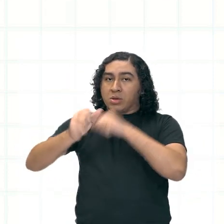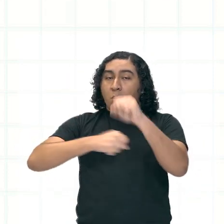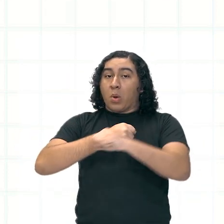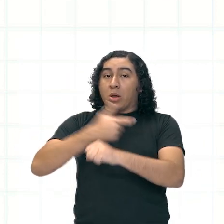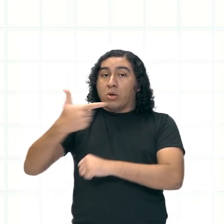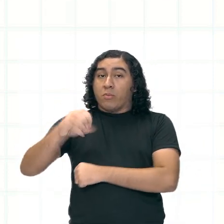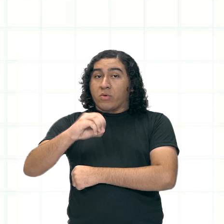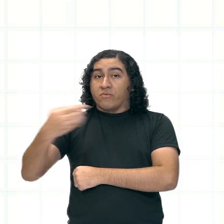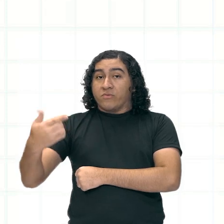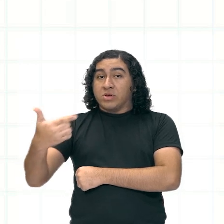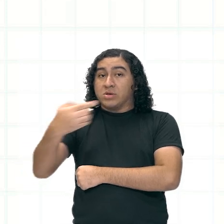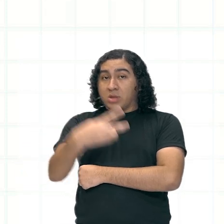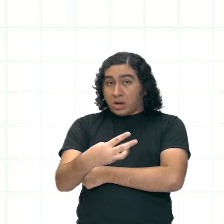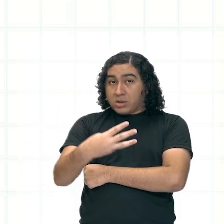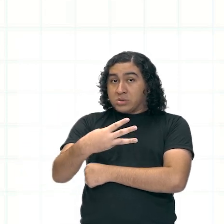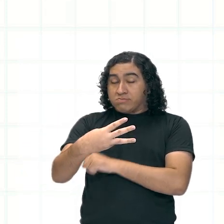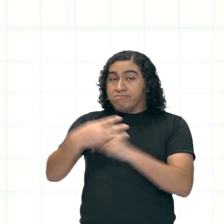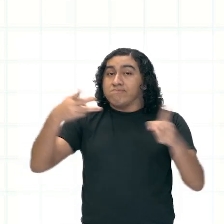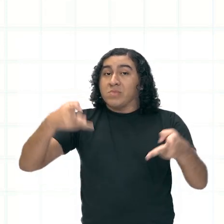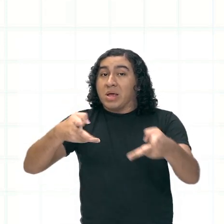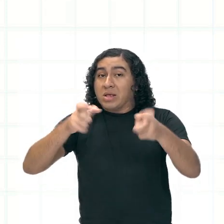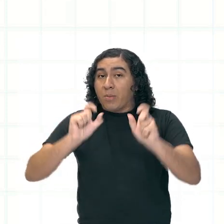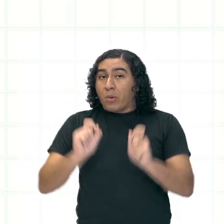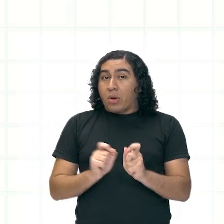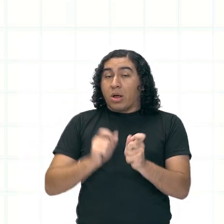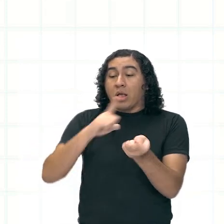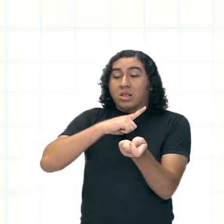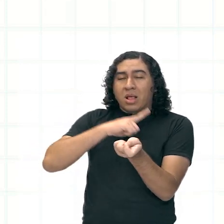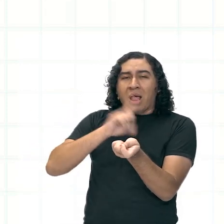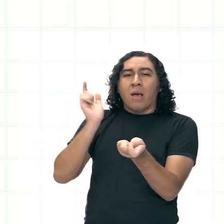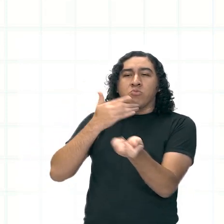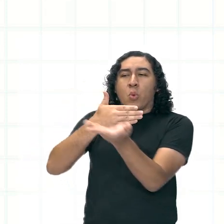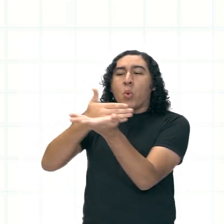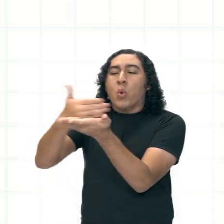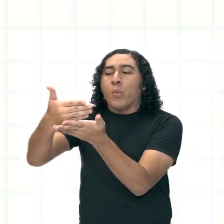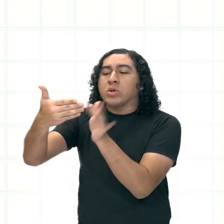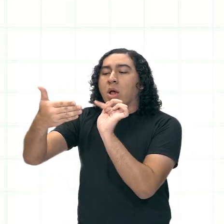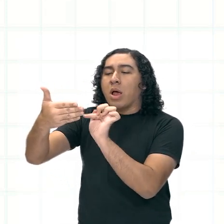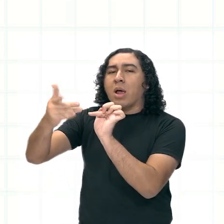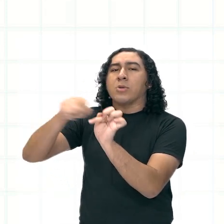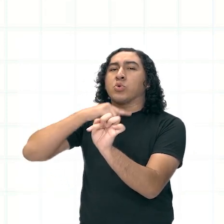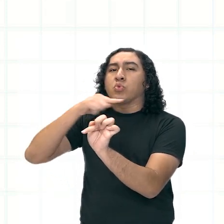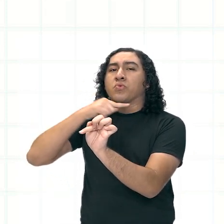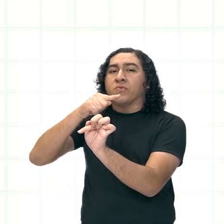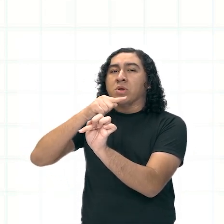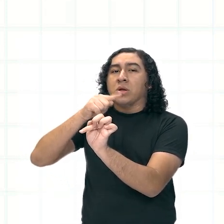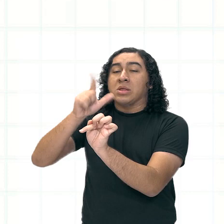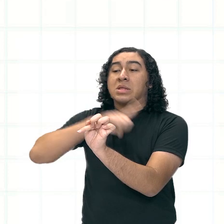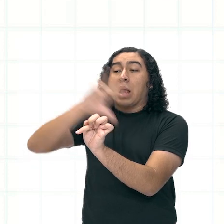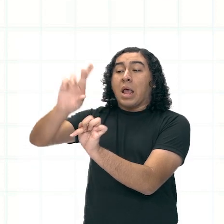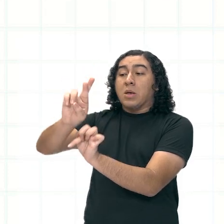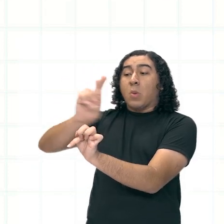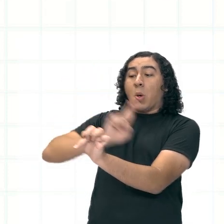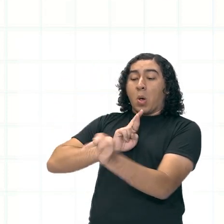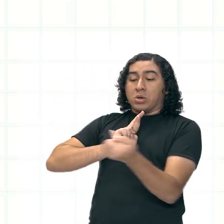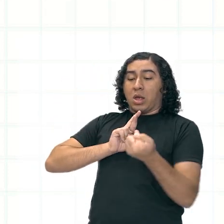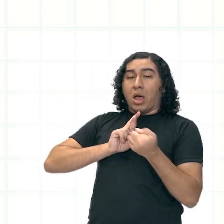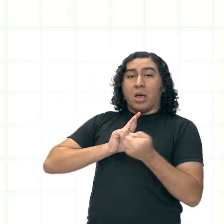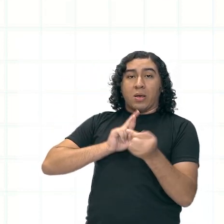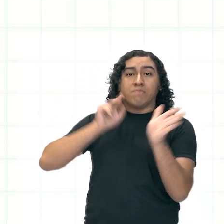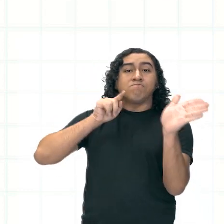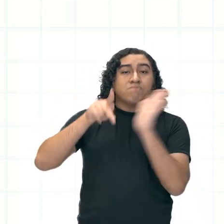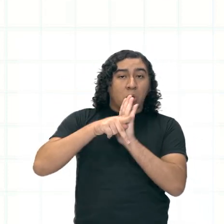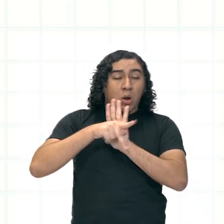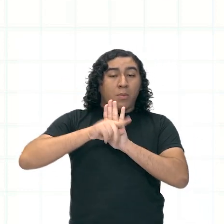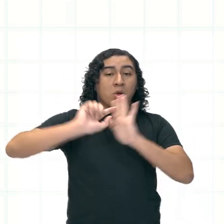de 2023. Percebam que essa resposta aqui, marcando no nosso enunciado, aqui